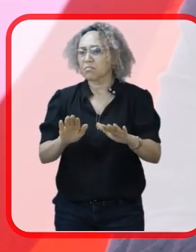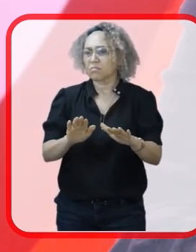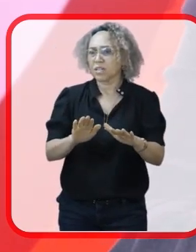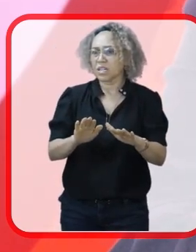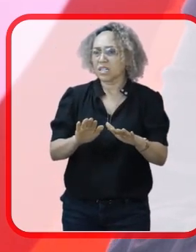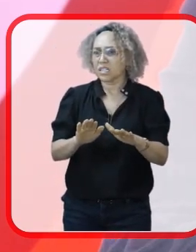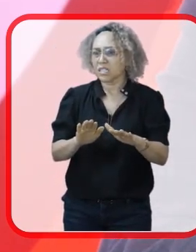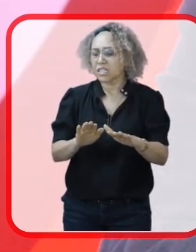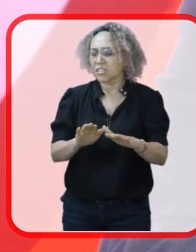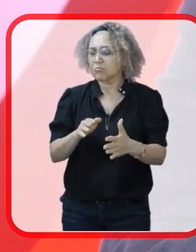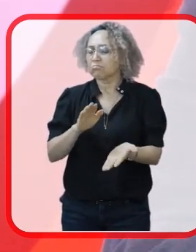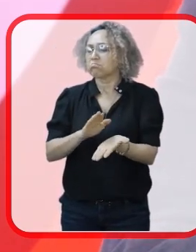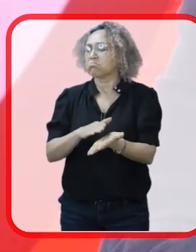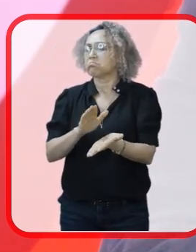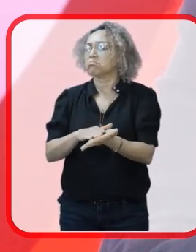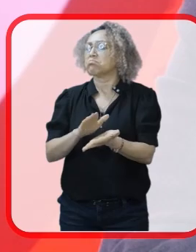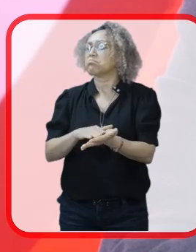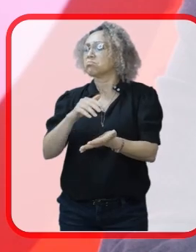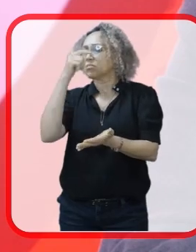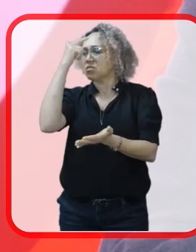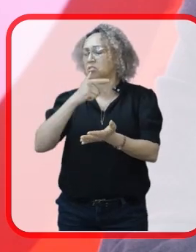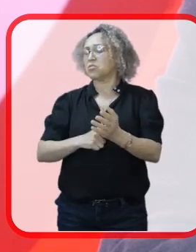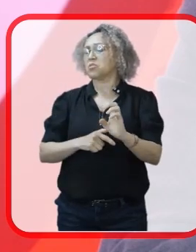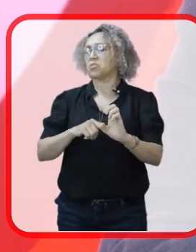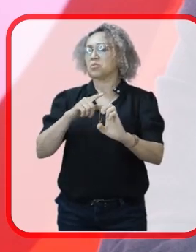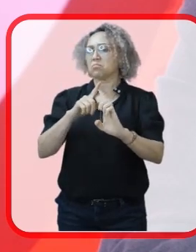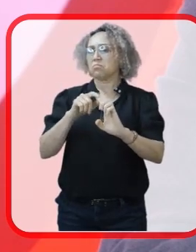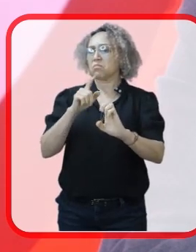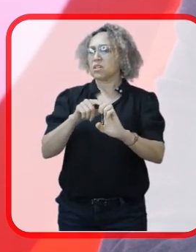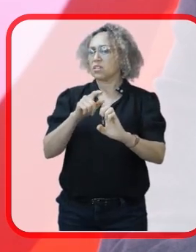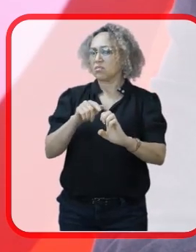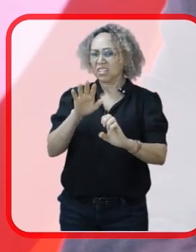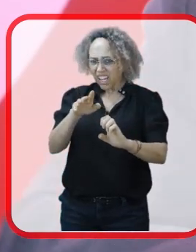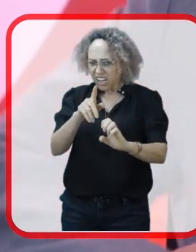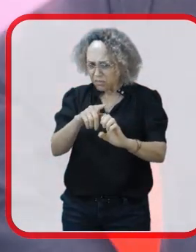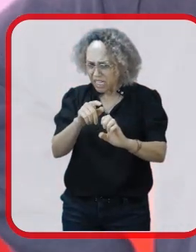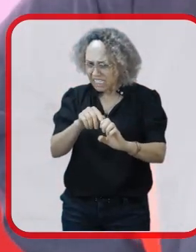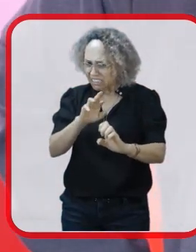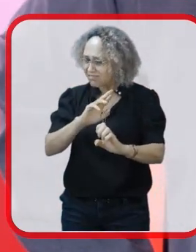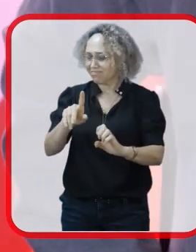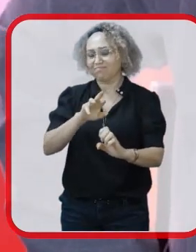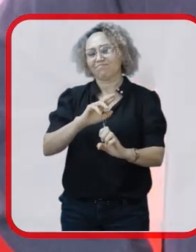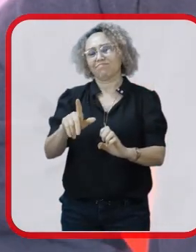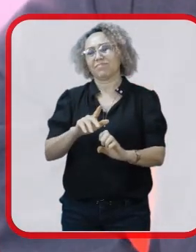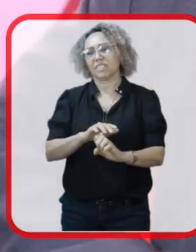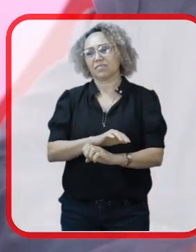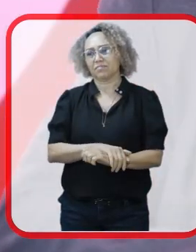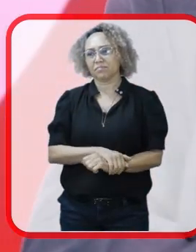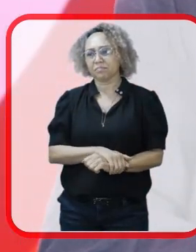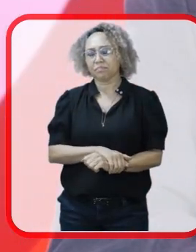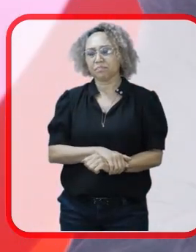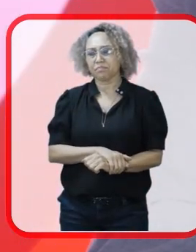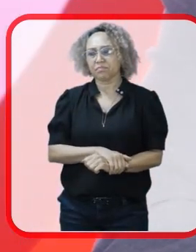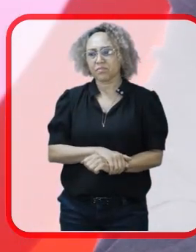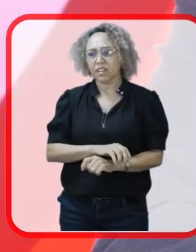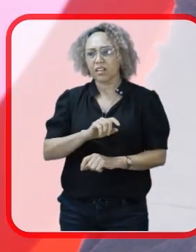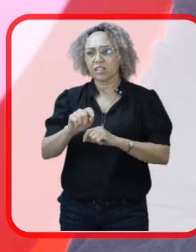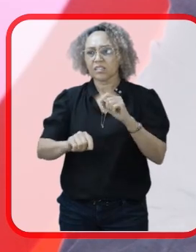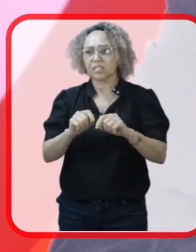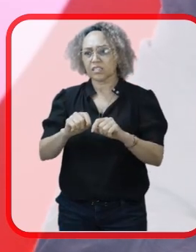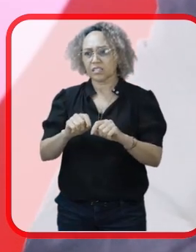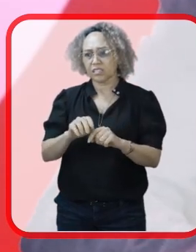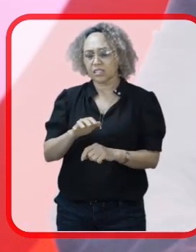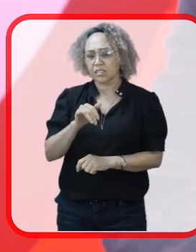reivindicando empreendedores. E não são empreendedores. A esteticista que lá no bairro abriu o salão dela,